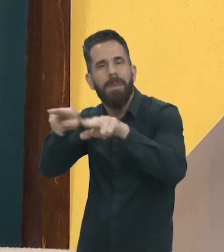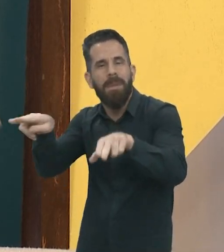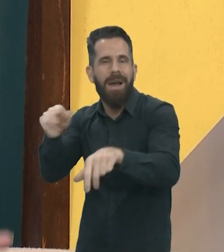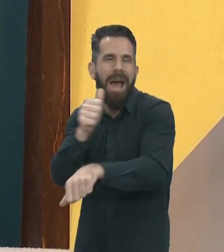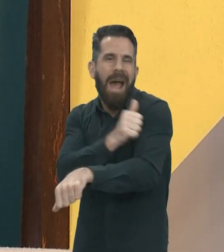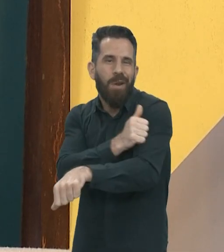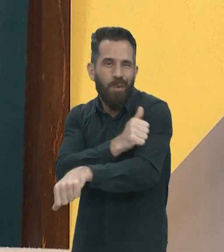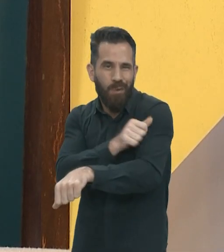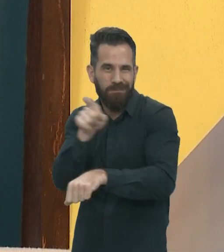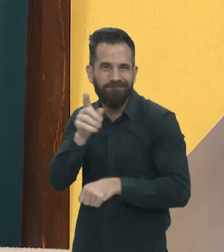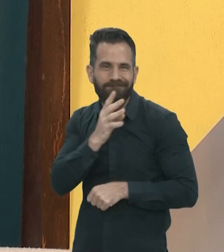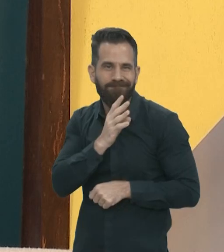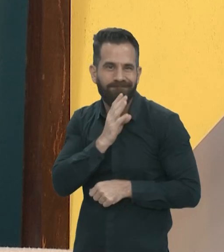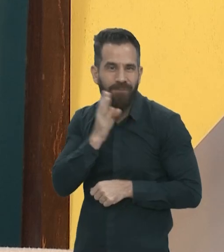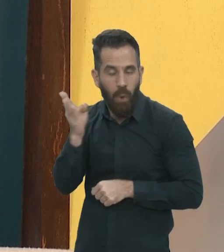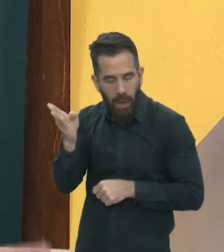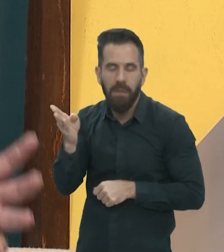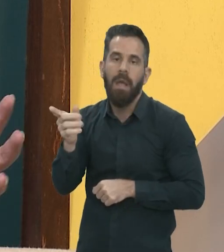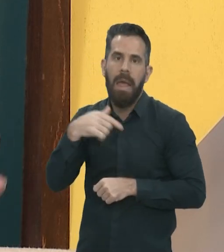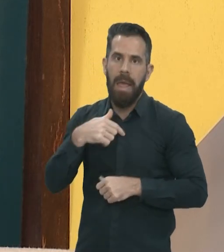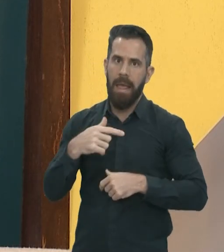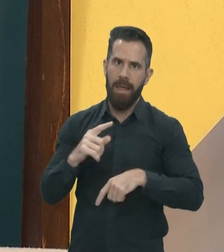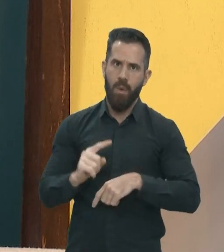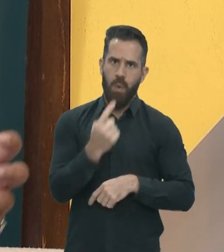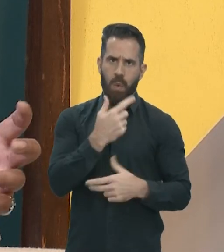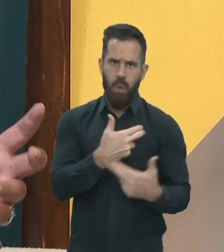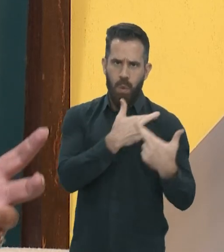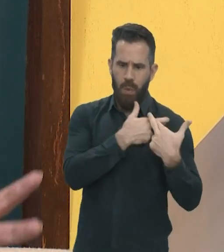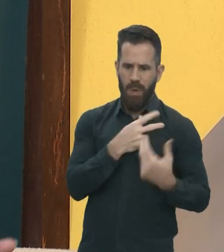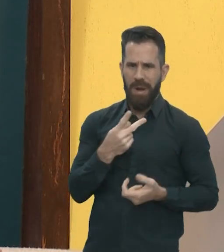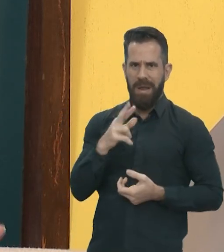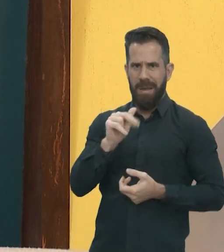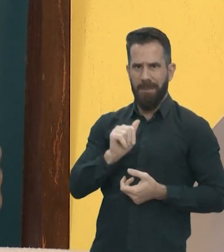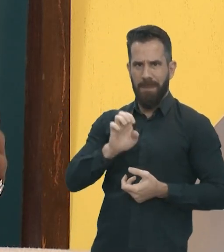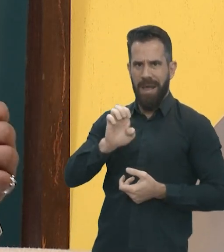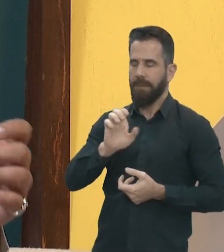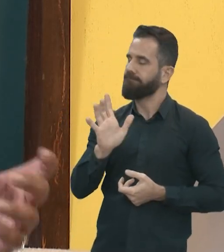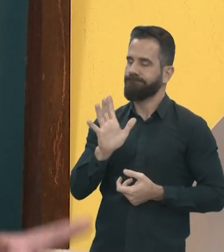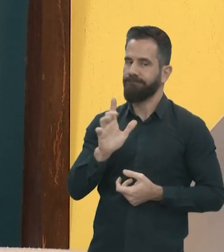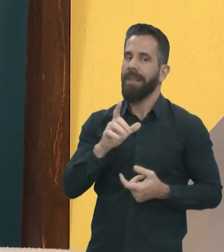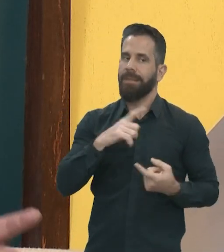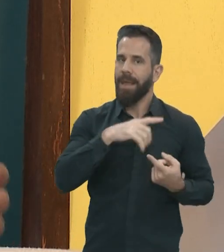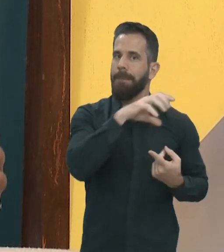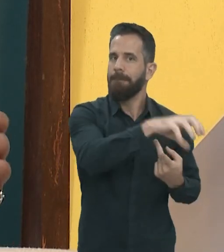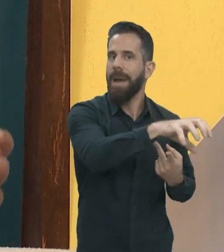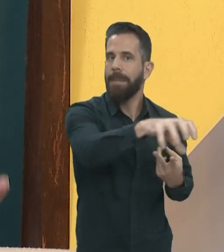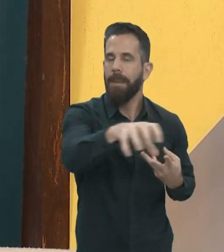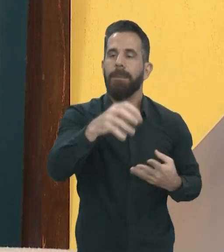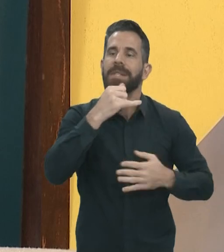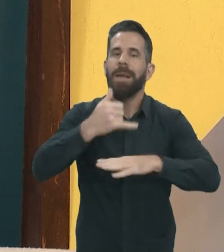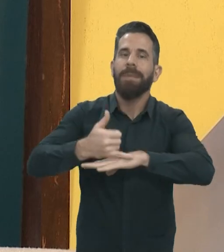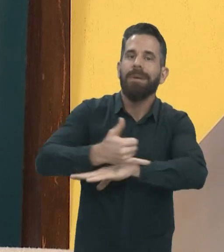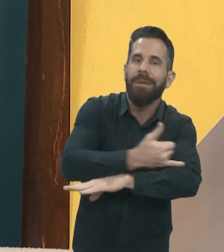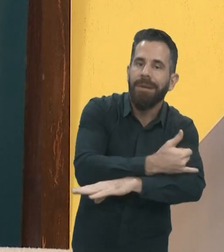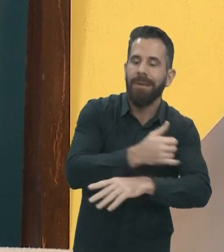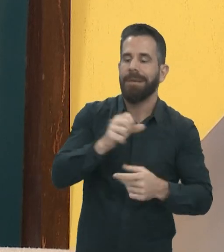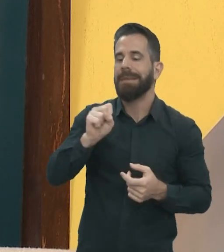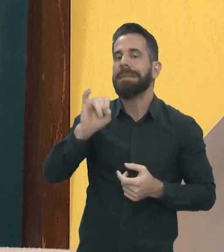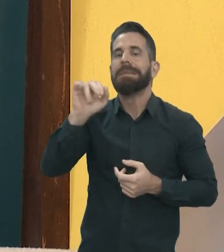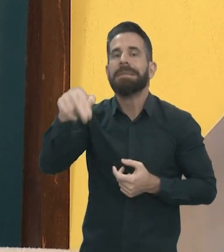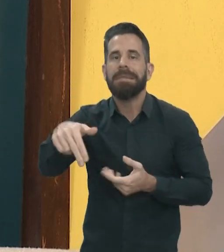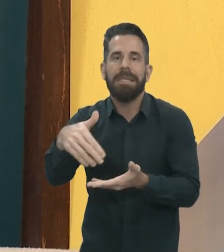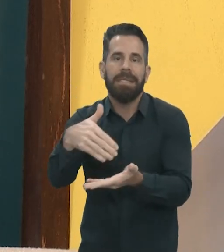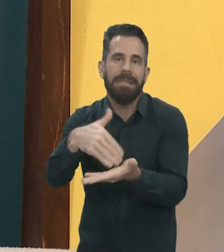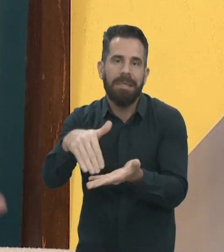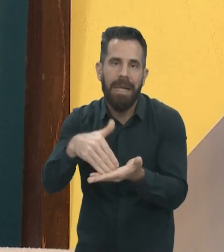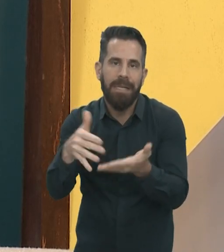Estudantil, não vai ser só responsabilidade da PRAE, nós vamos envolver a CEINFRA, nós vamos envolver a SDH, nós vamos envolver a SIM, nós vamos envolver um conjunto de outros